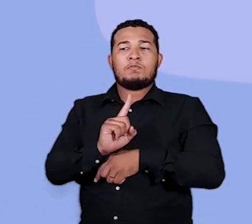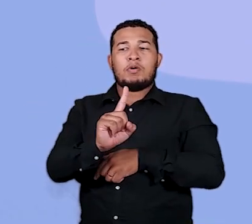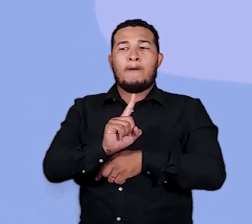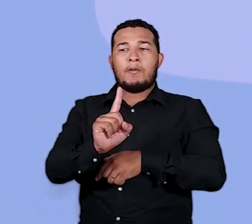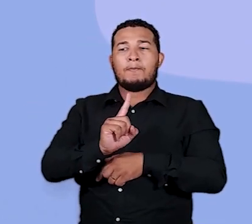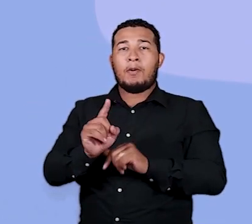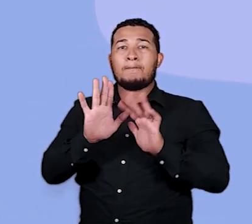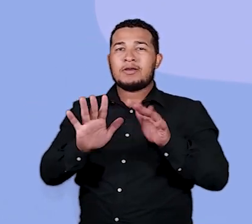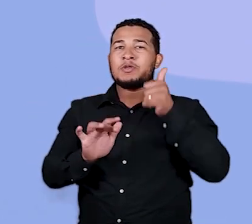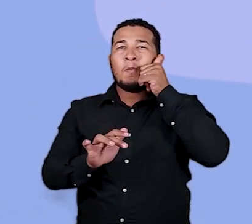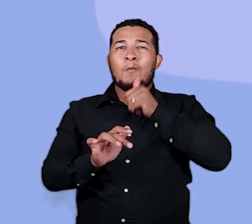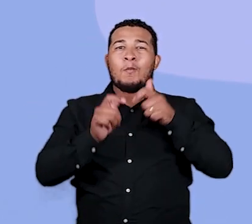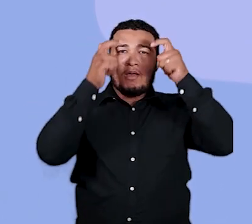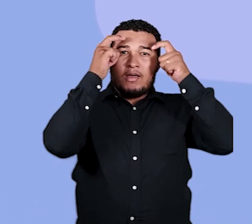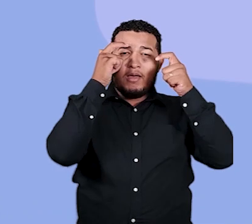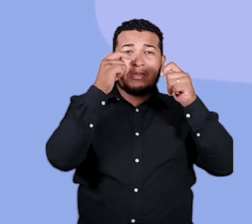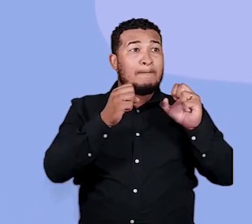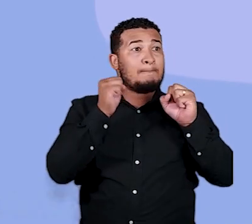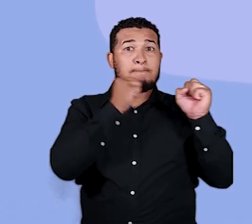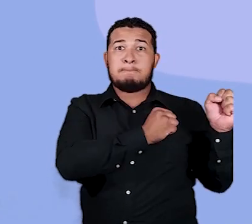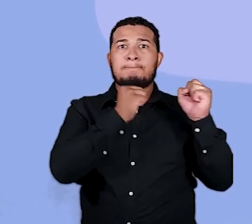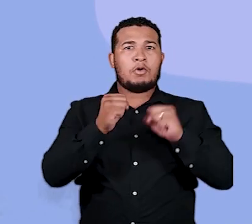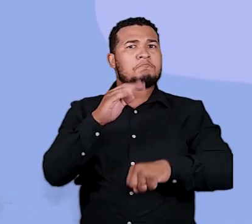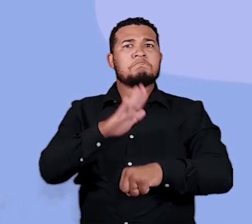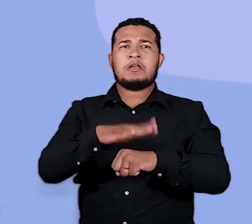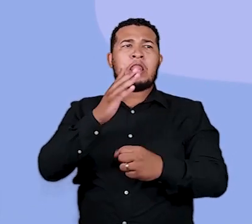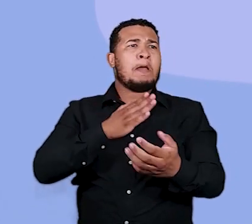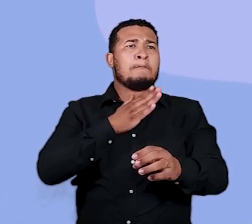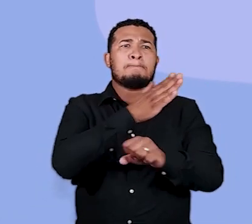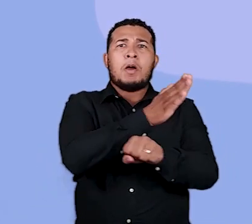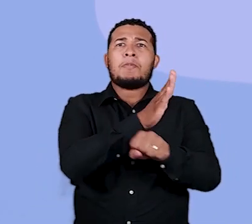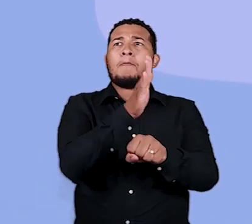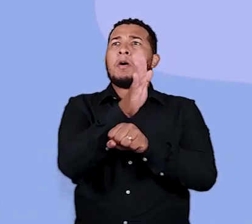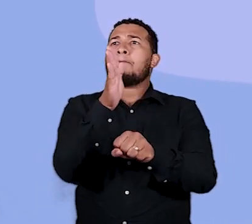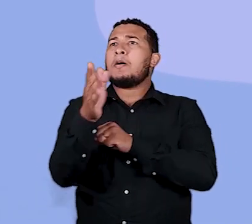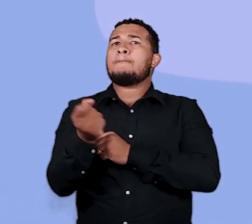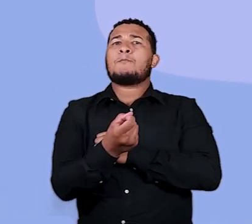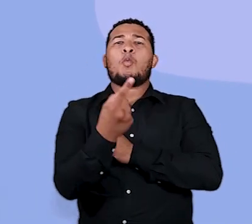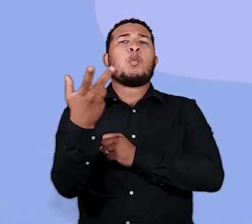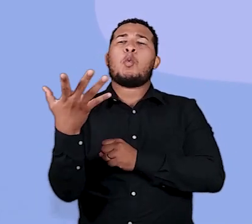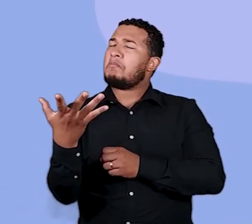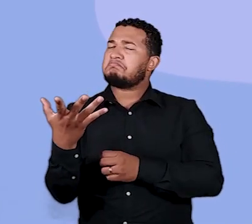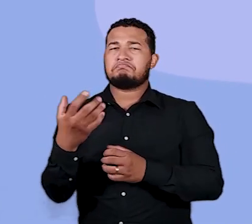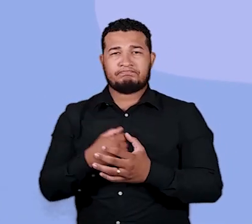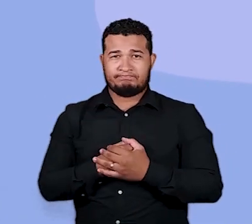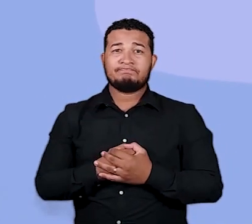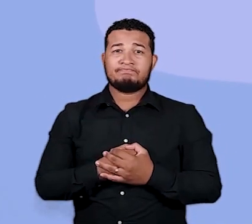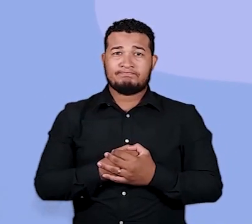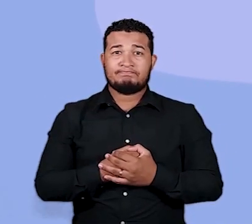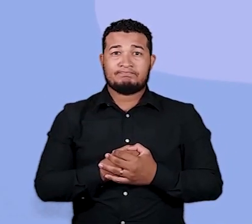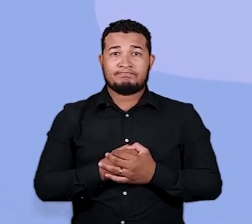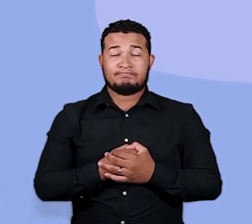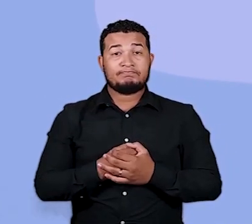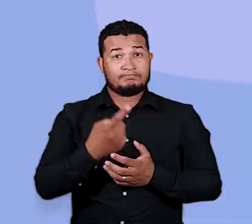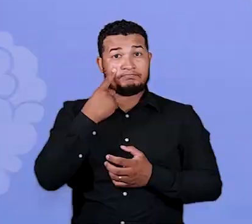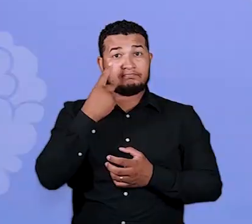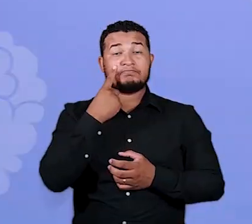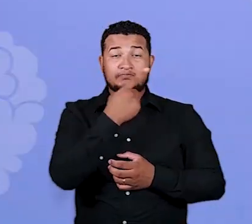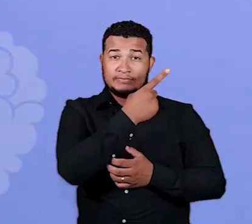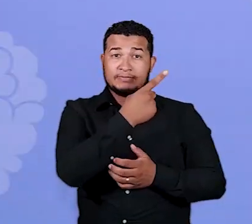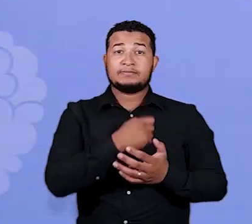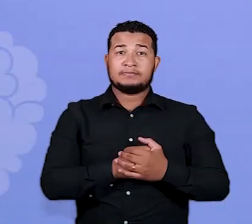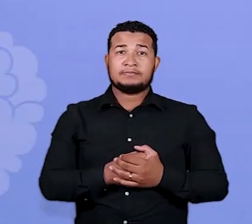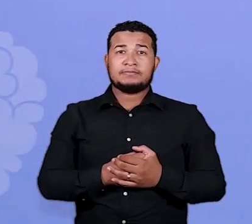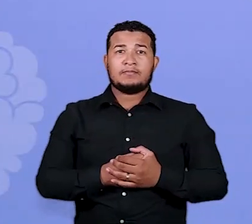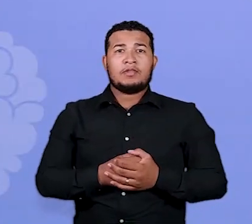limitados, mas a rainha é a peça mais poderosa. Ela movimenta em todas as direções, quantas casas puder.